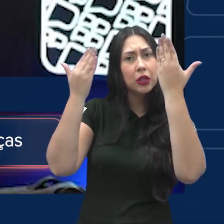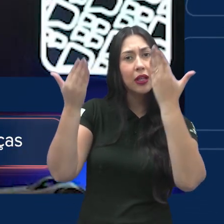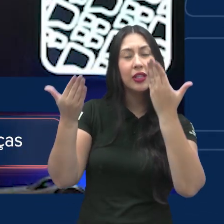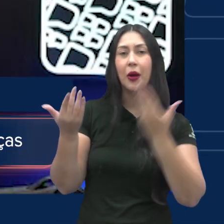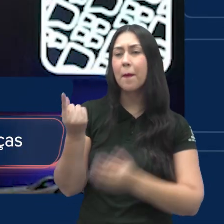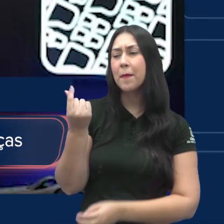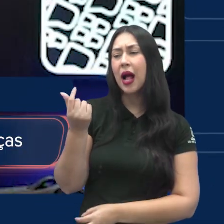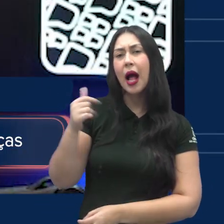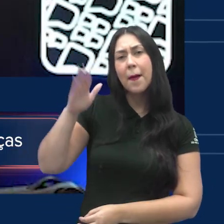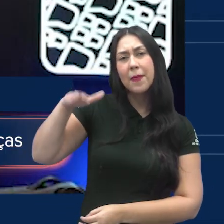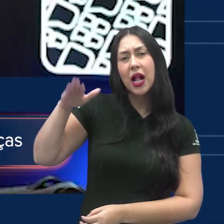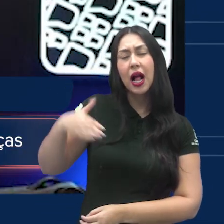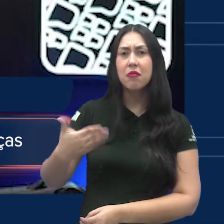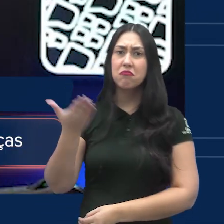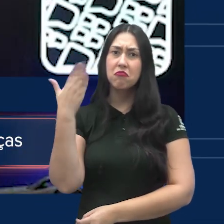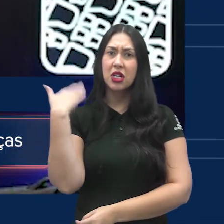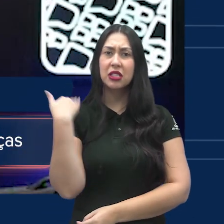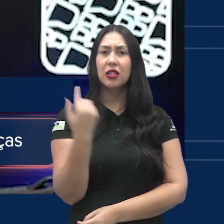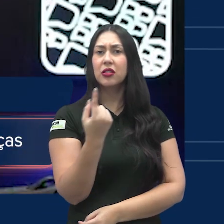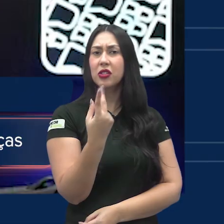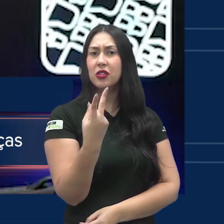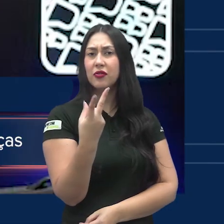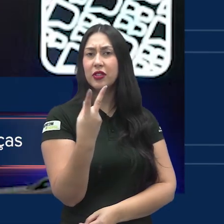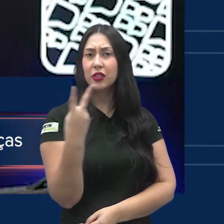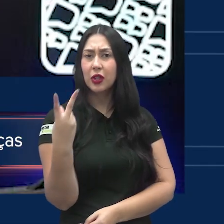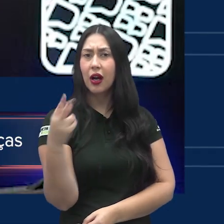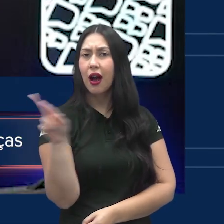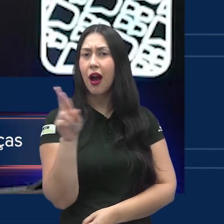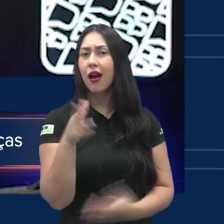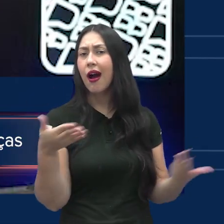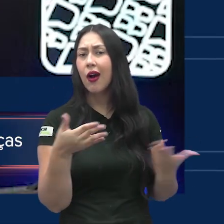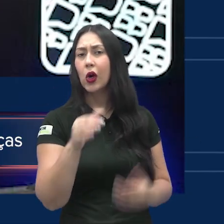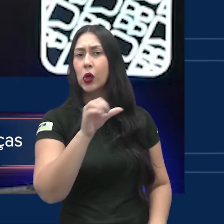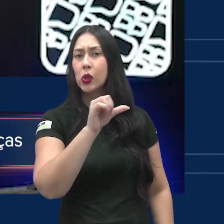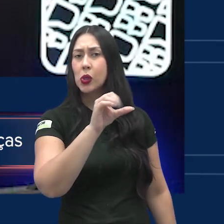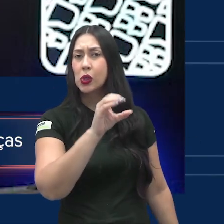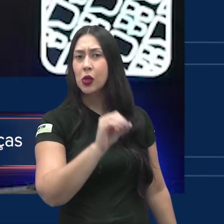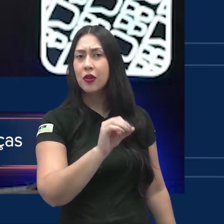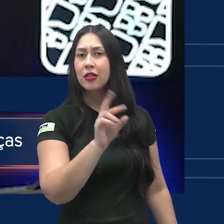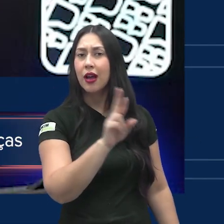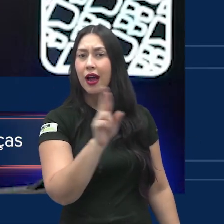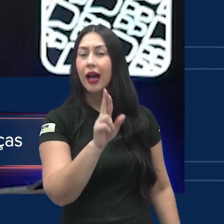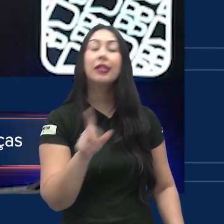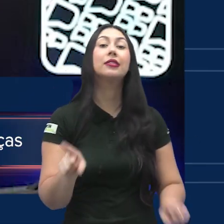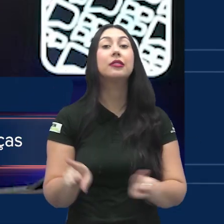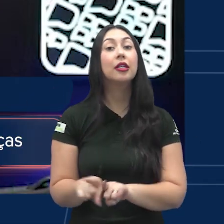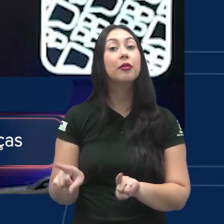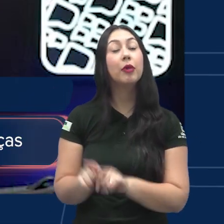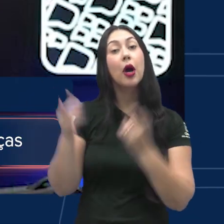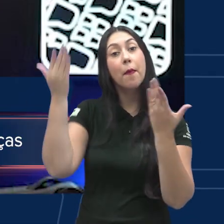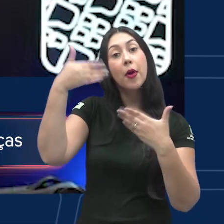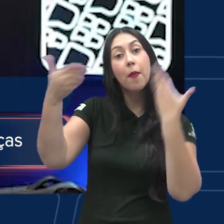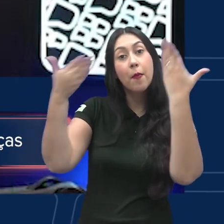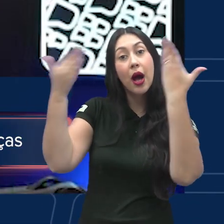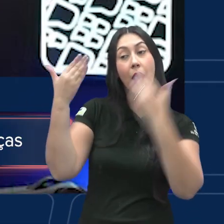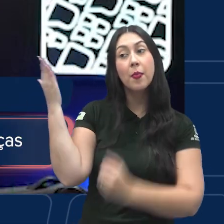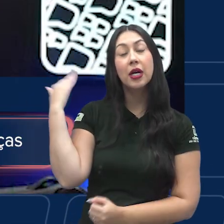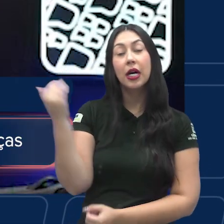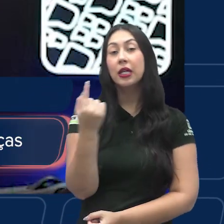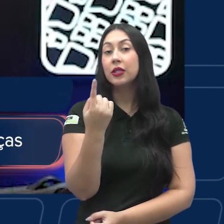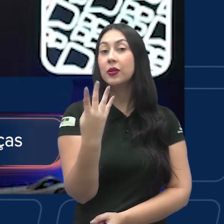valor. Antes, o exame médico era R$ 122 e agora está R$ 90, e a avaliação psicológica